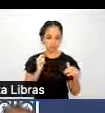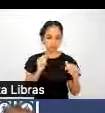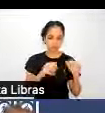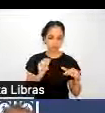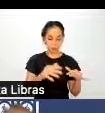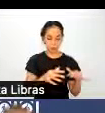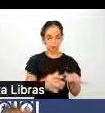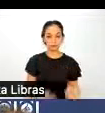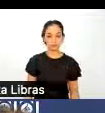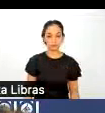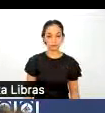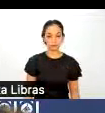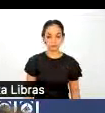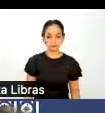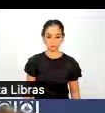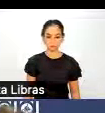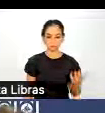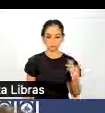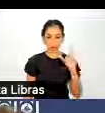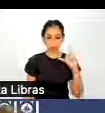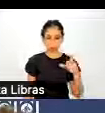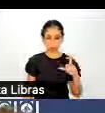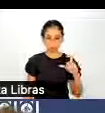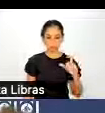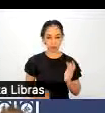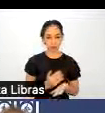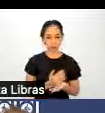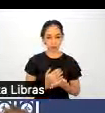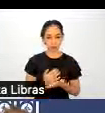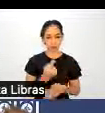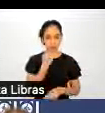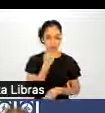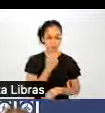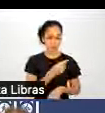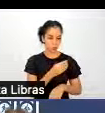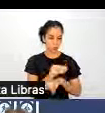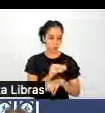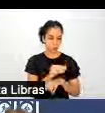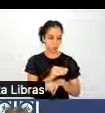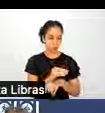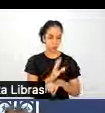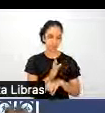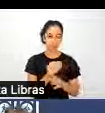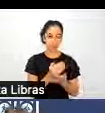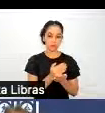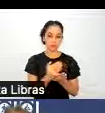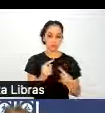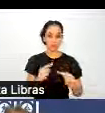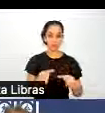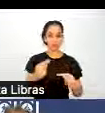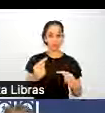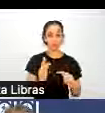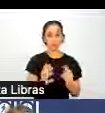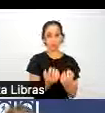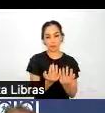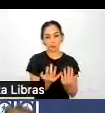Entulho. Nessa foto do antes já mostra o início de um cultivo e, posteriormente, a área